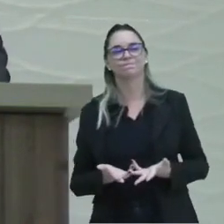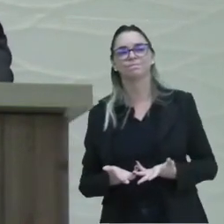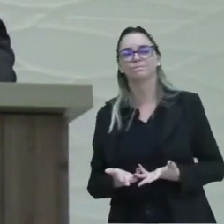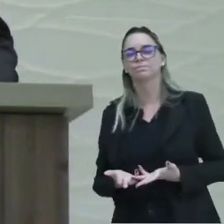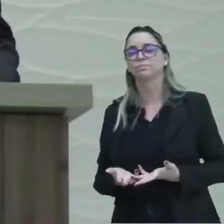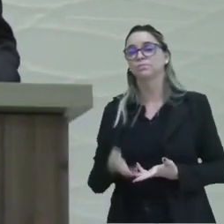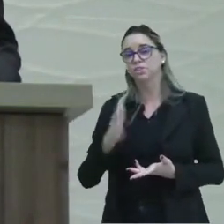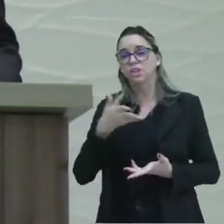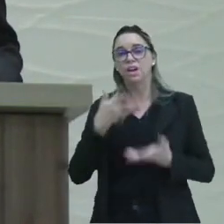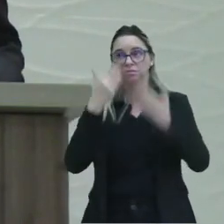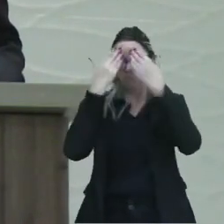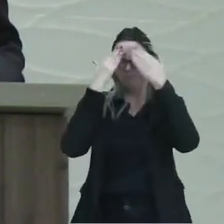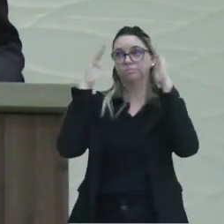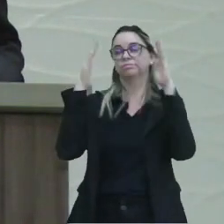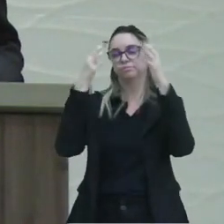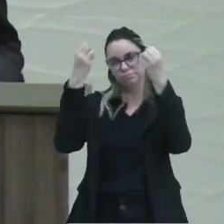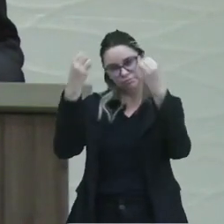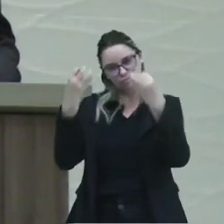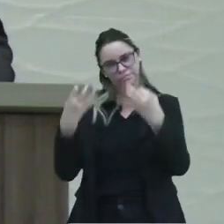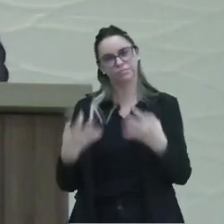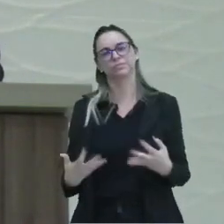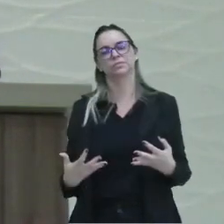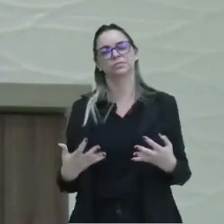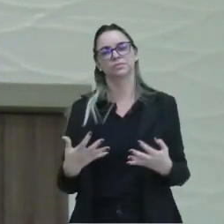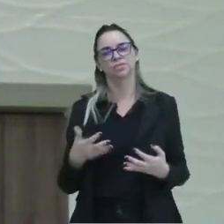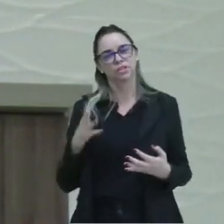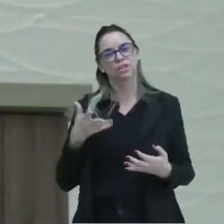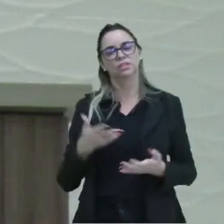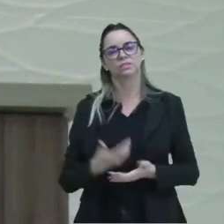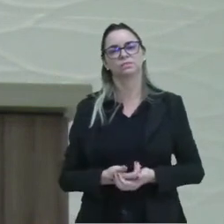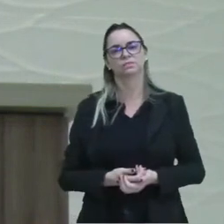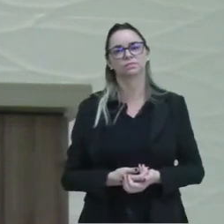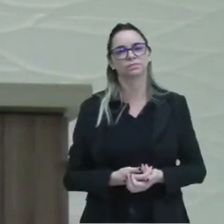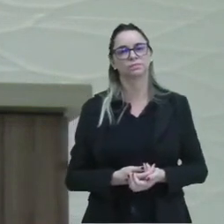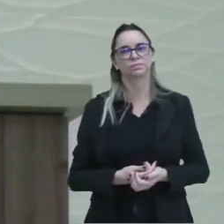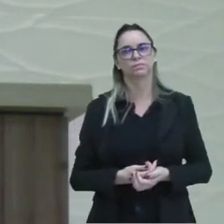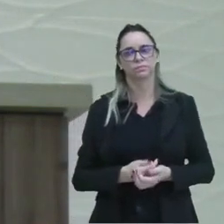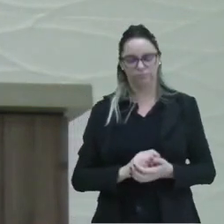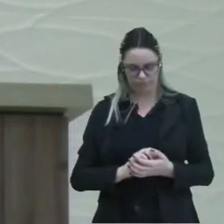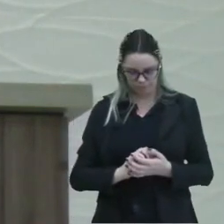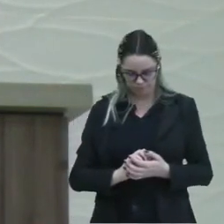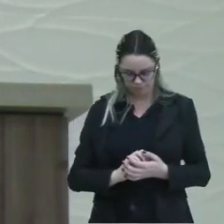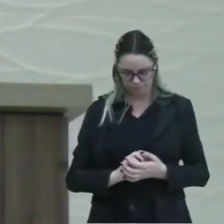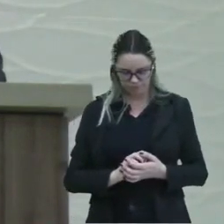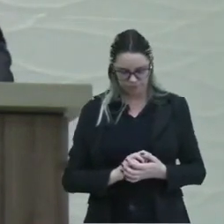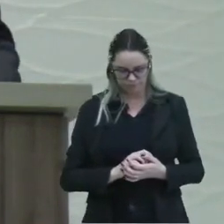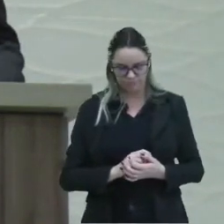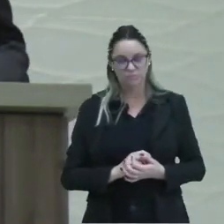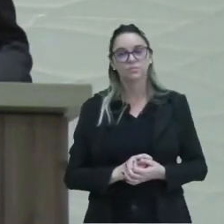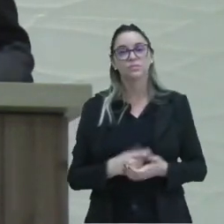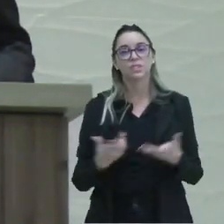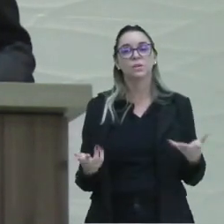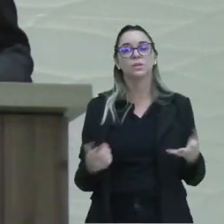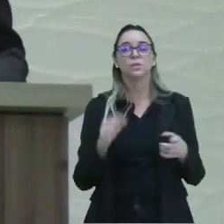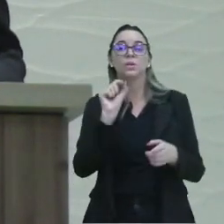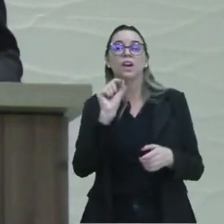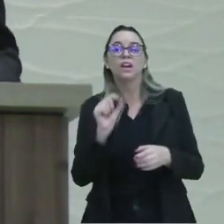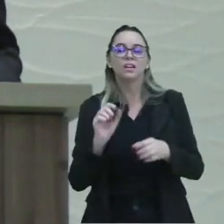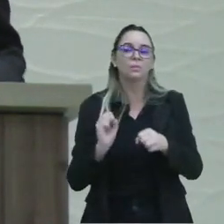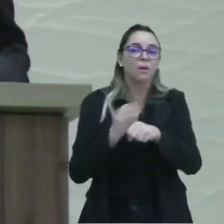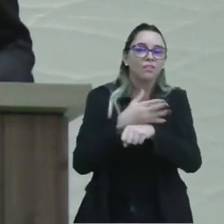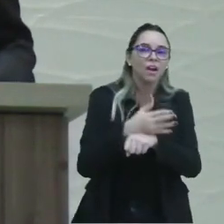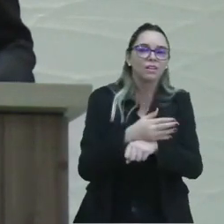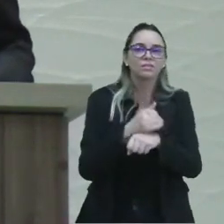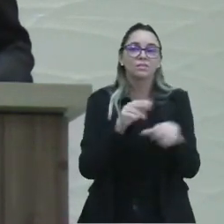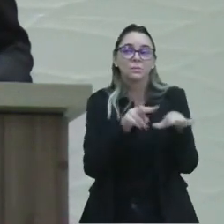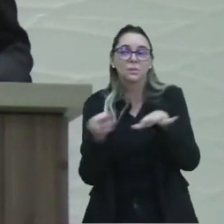bem esclarecido. Certo? Então, o que foi aprovado aqui semana passada? Para ser feita uma prestação